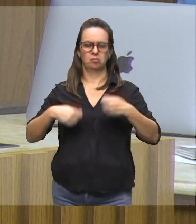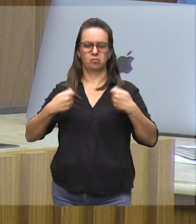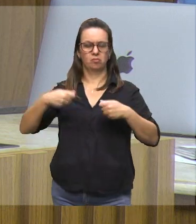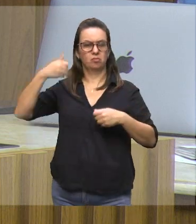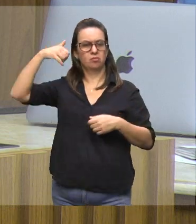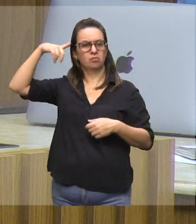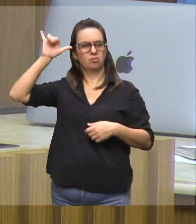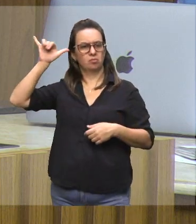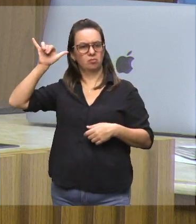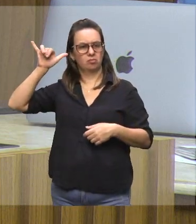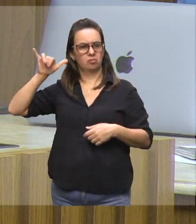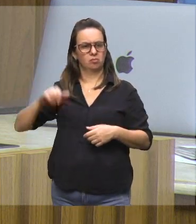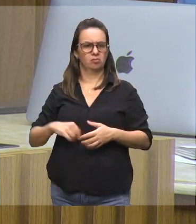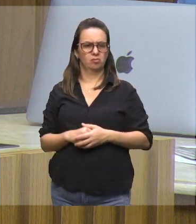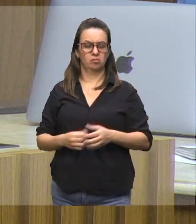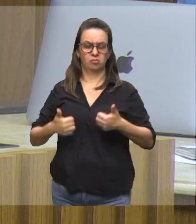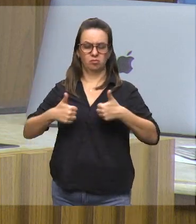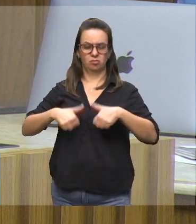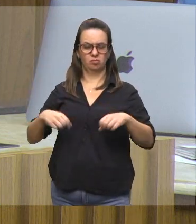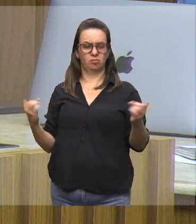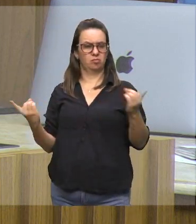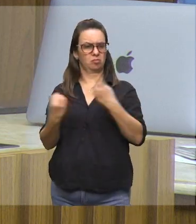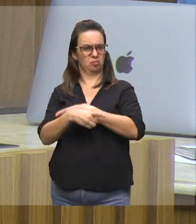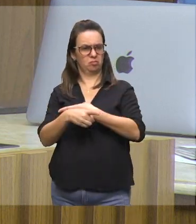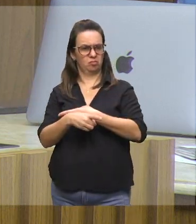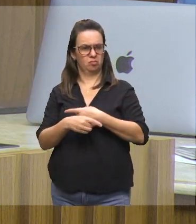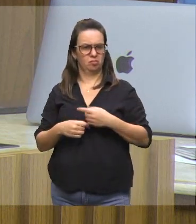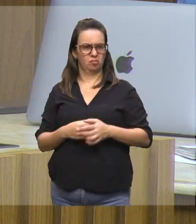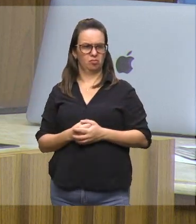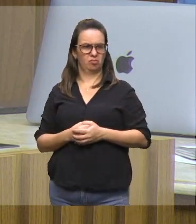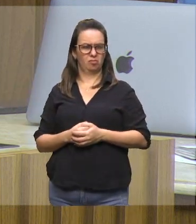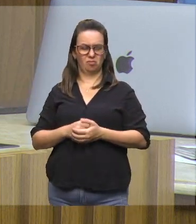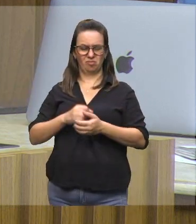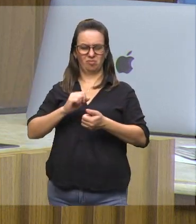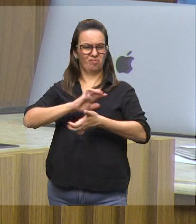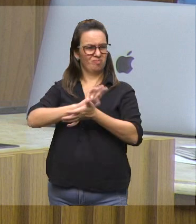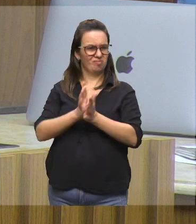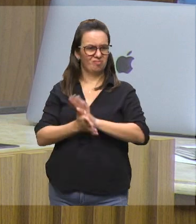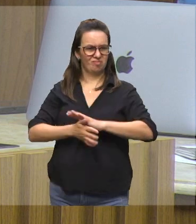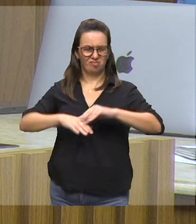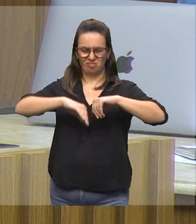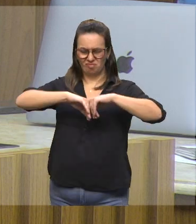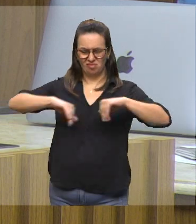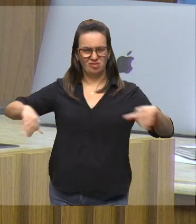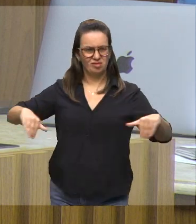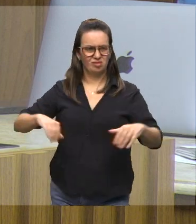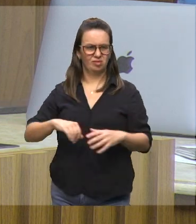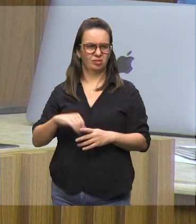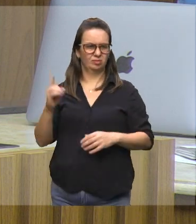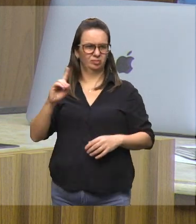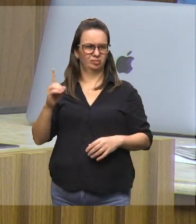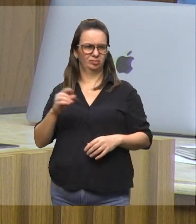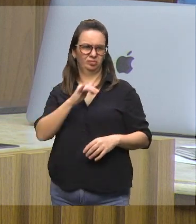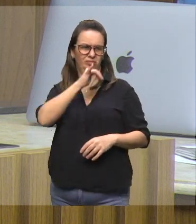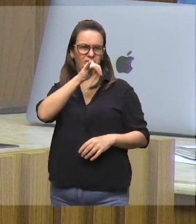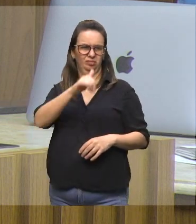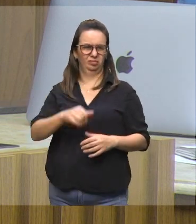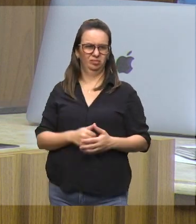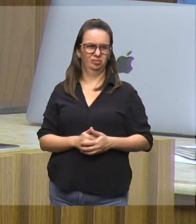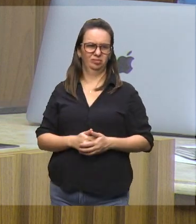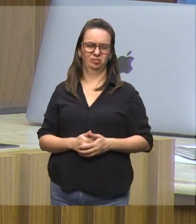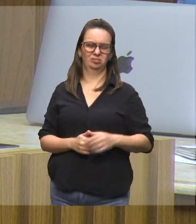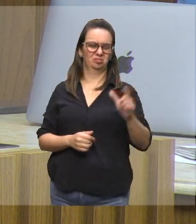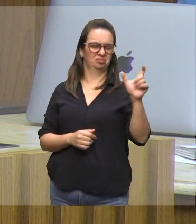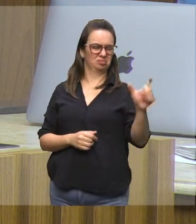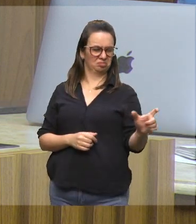combater também é importante. Claro que combater, às vezes, é mais... não vamos falar nisso, não, né? Tem que falar de traficante,